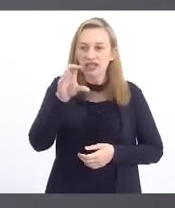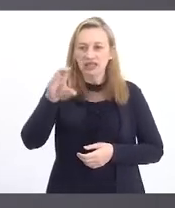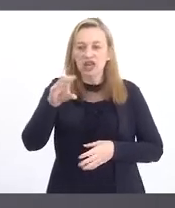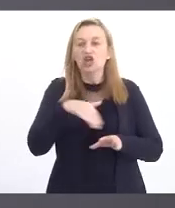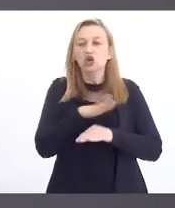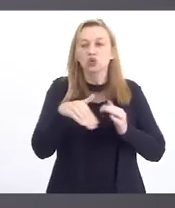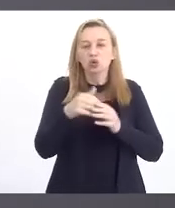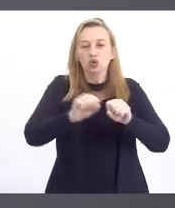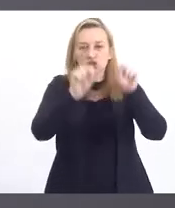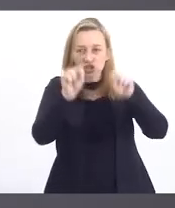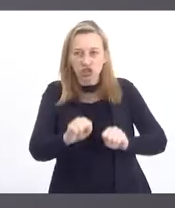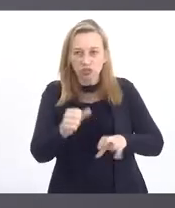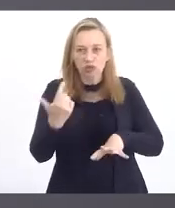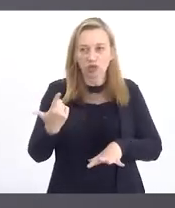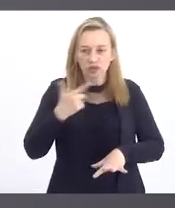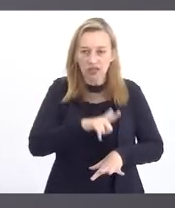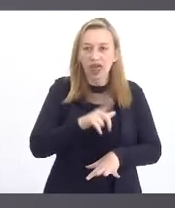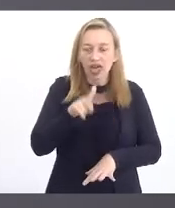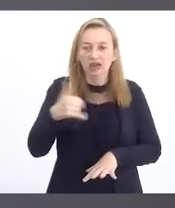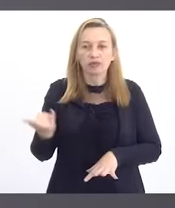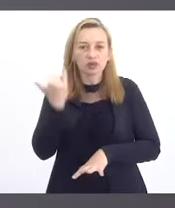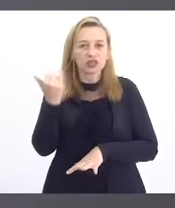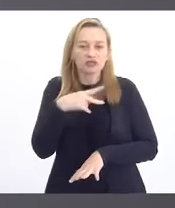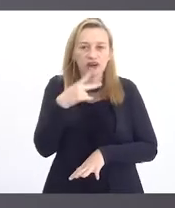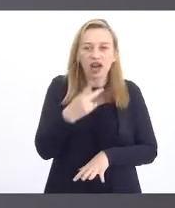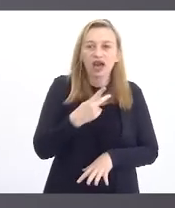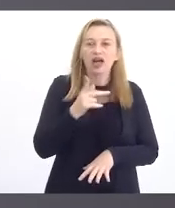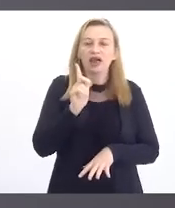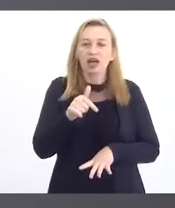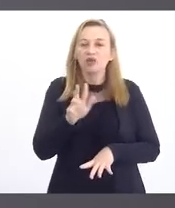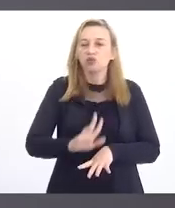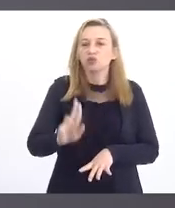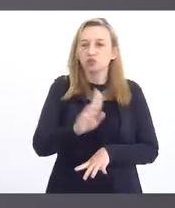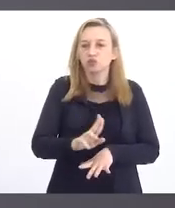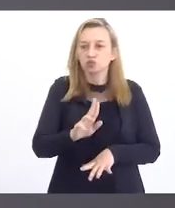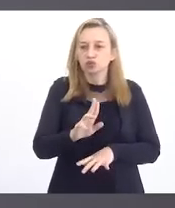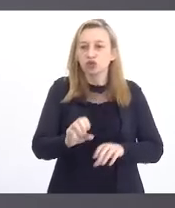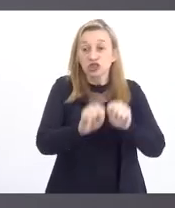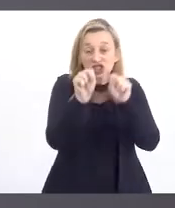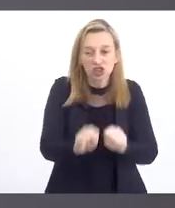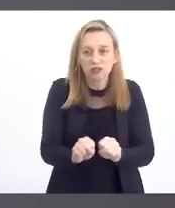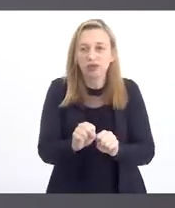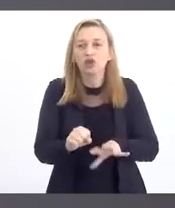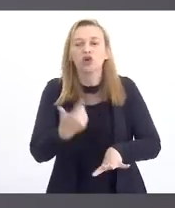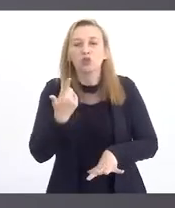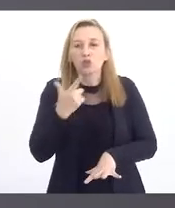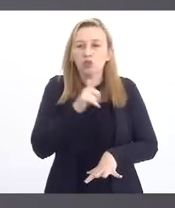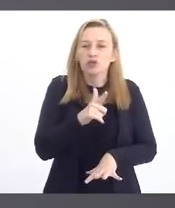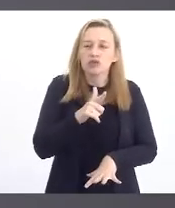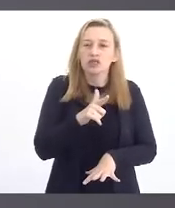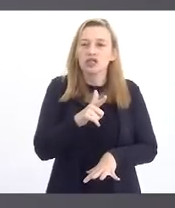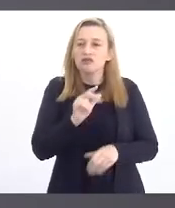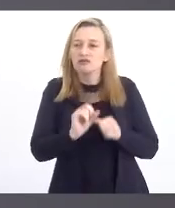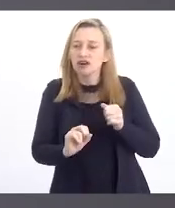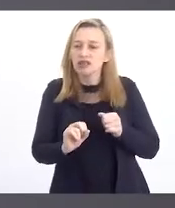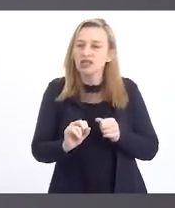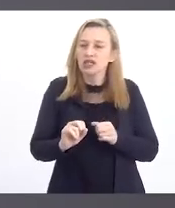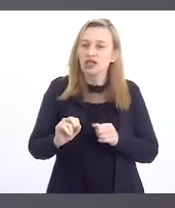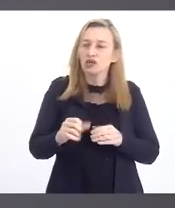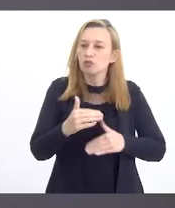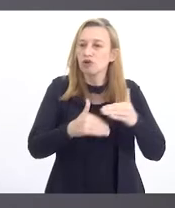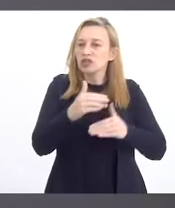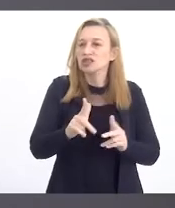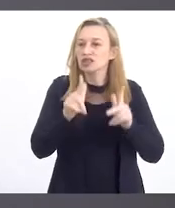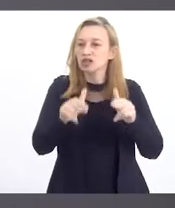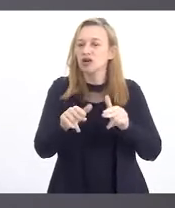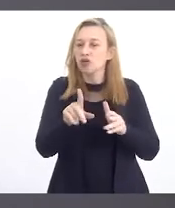consegue automatizar a dosagem. E é importante falar, isso aí é otimização do sistema. É a gente conseguir fazer o mesmo processo,